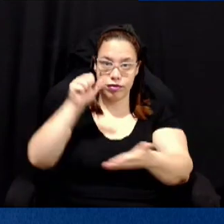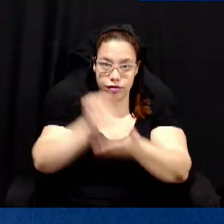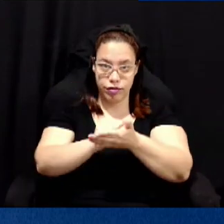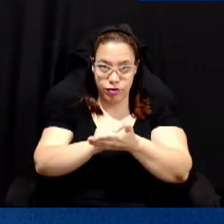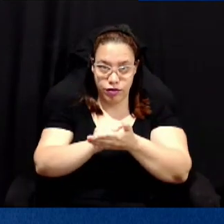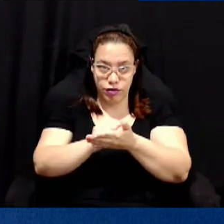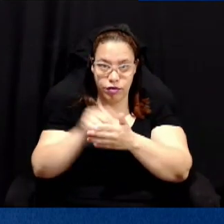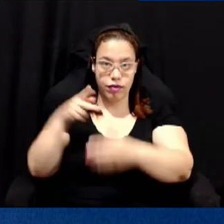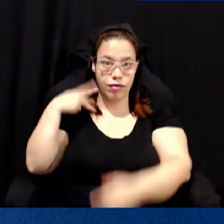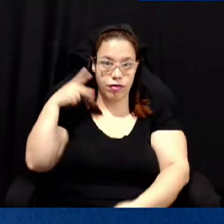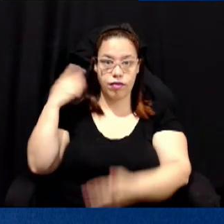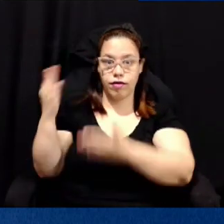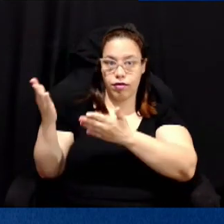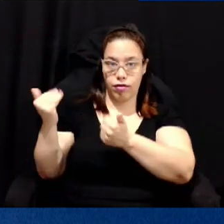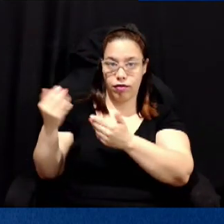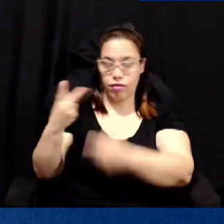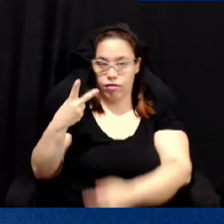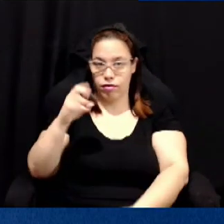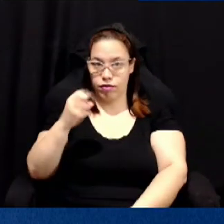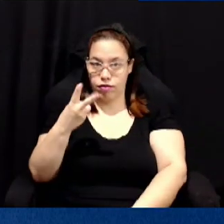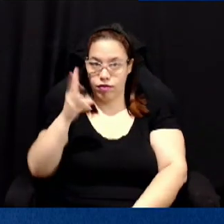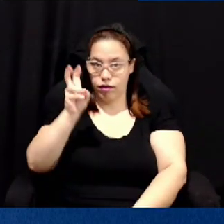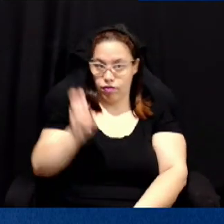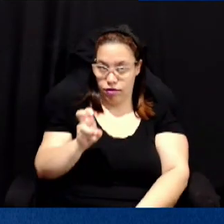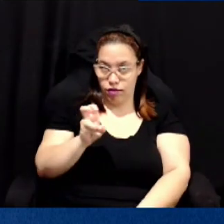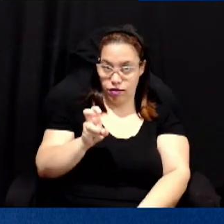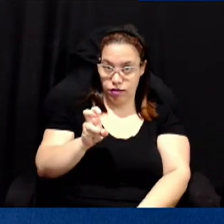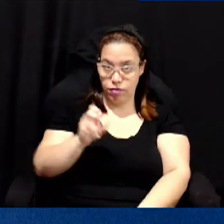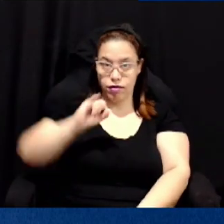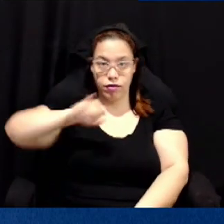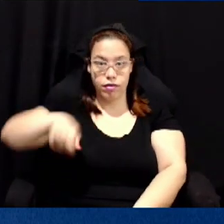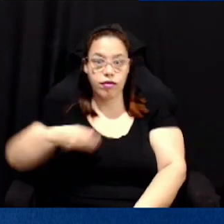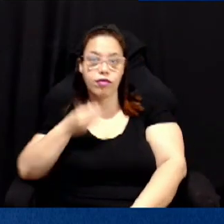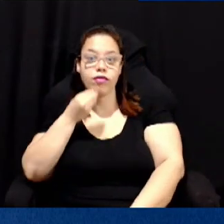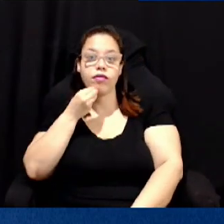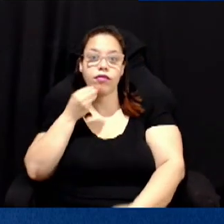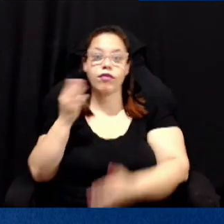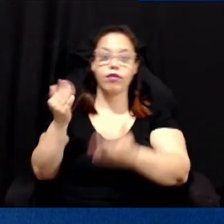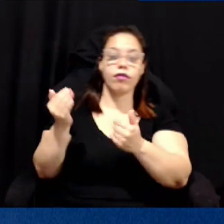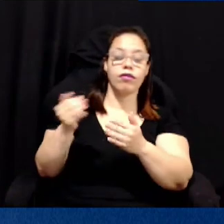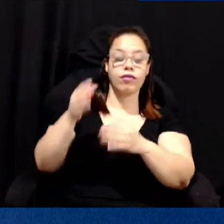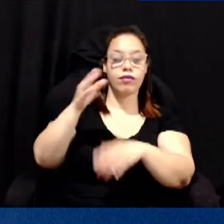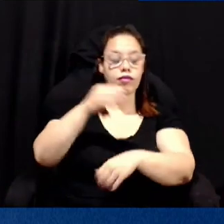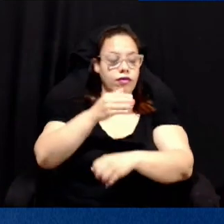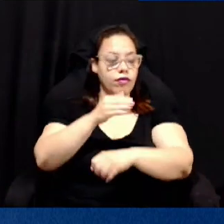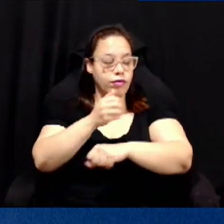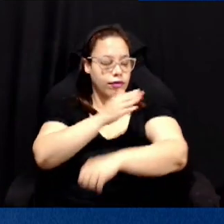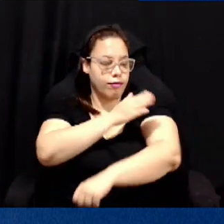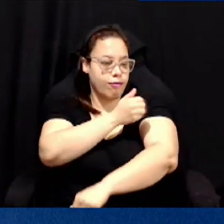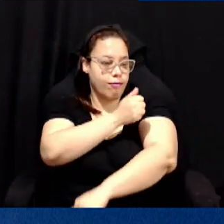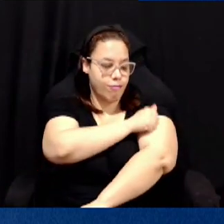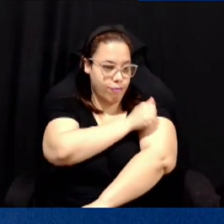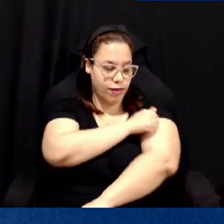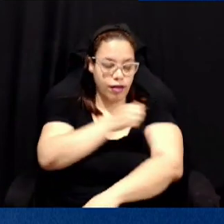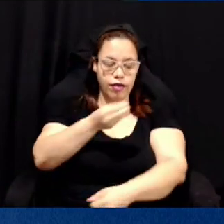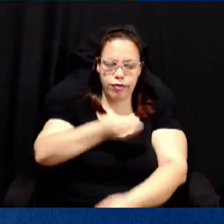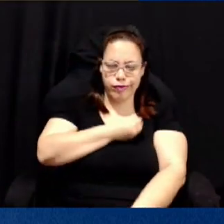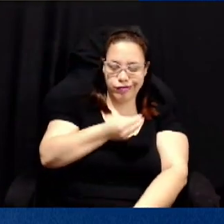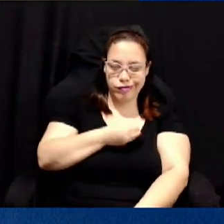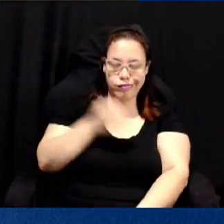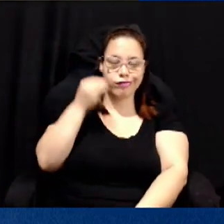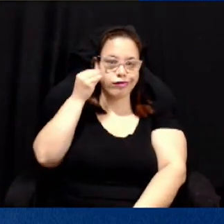Parlamento Jovem 2025, a oportunidade para os jovens estudantes vivenciarem a experiência de um